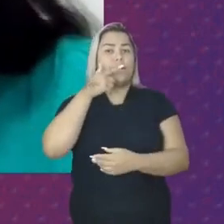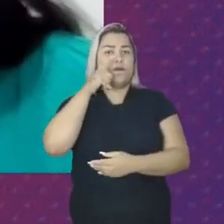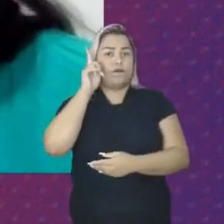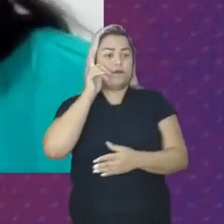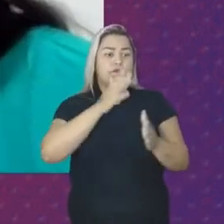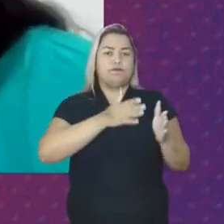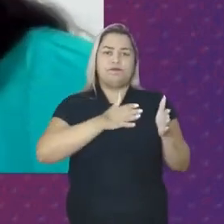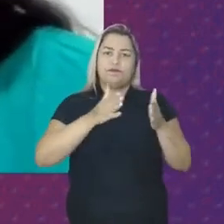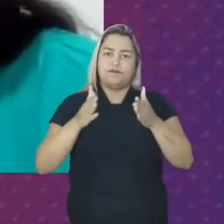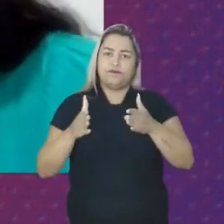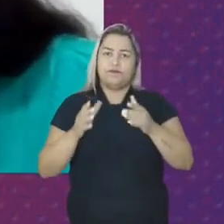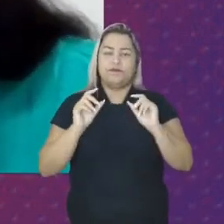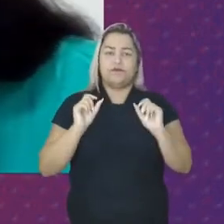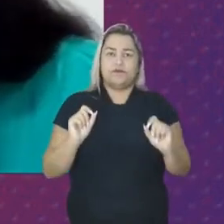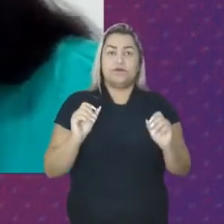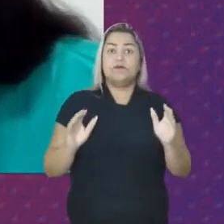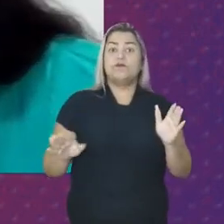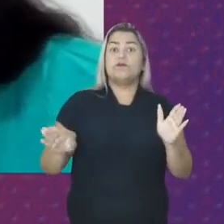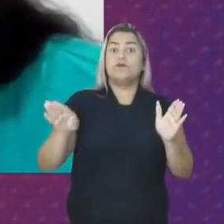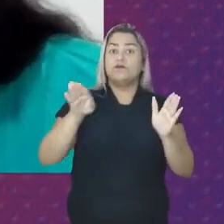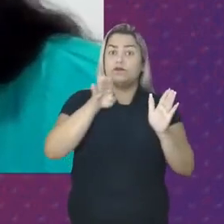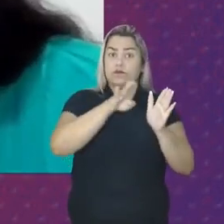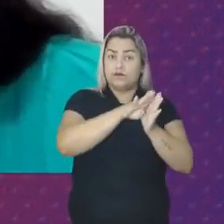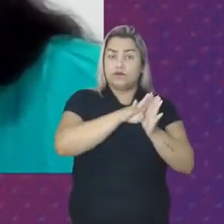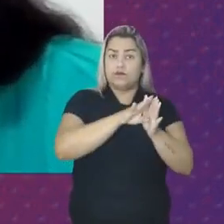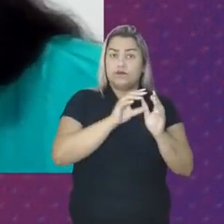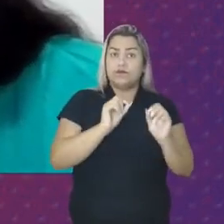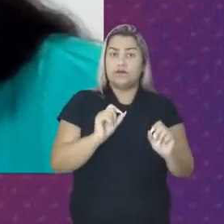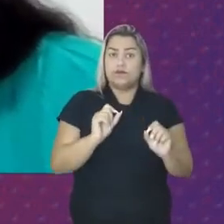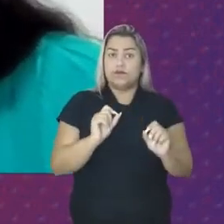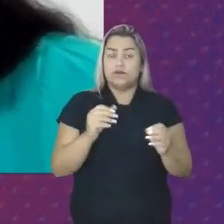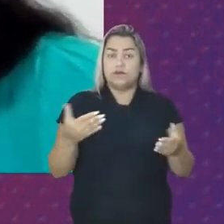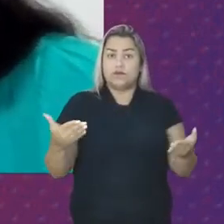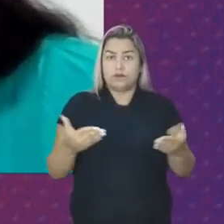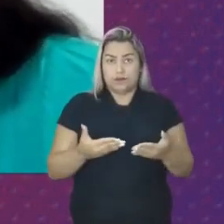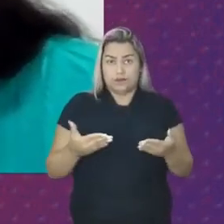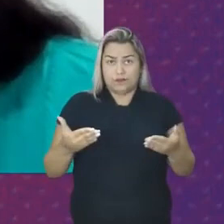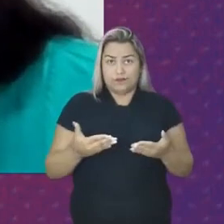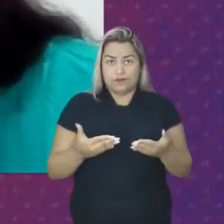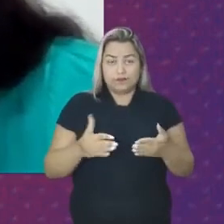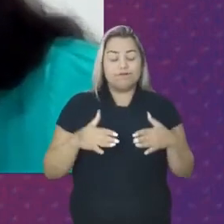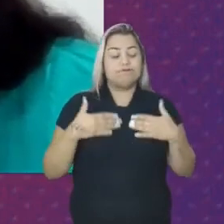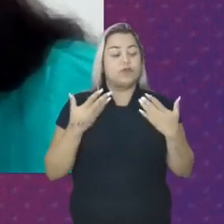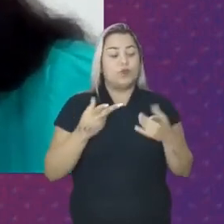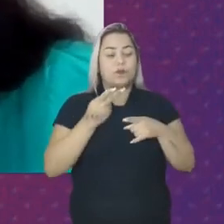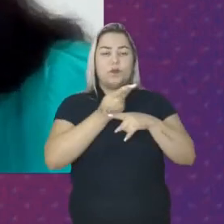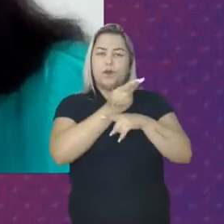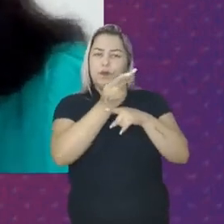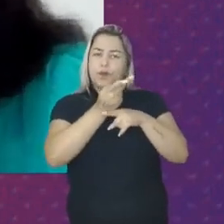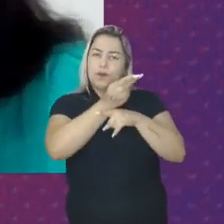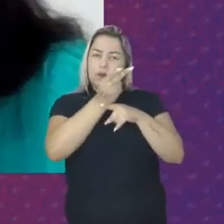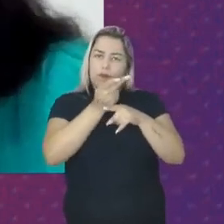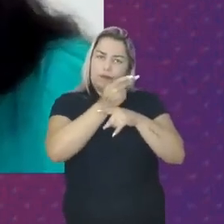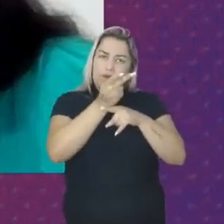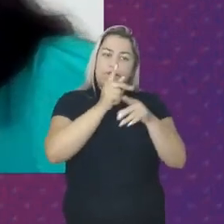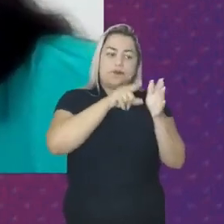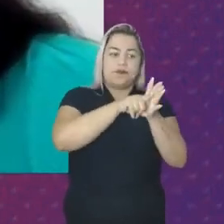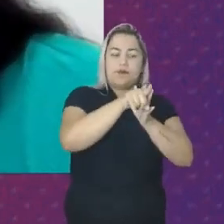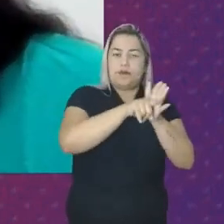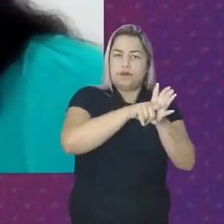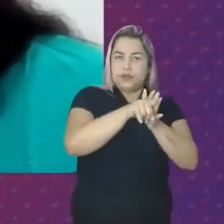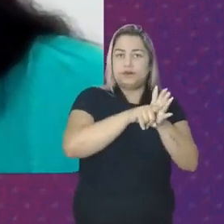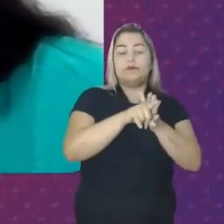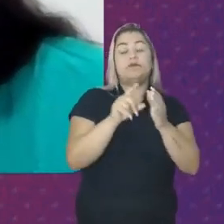processos que ela passou até chegar no formato atual. Então, a gente busca algumas pesquisas que